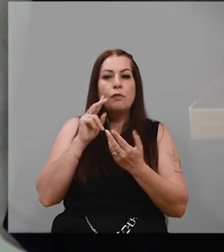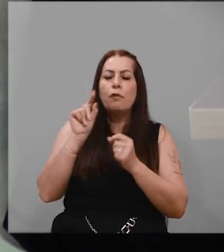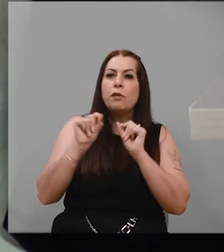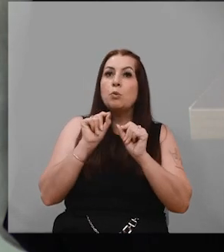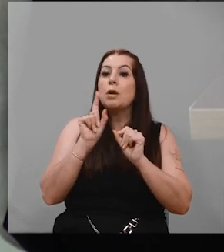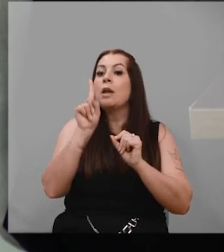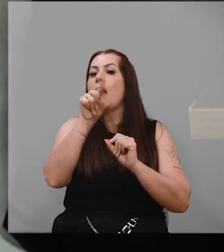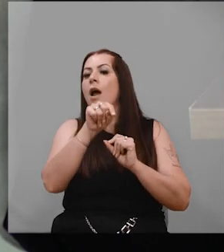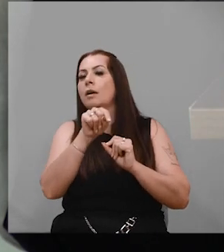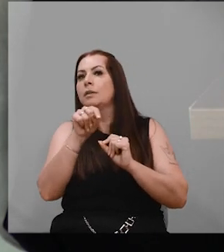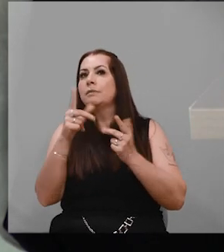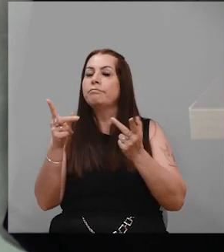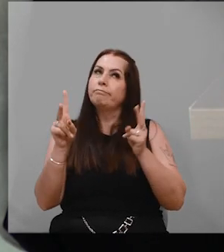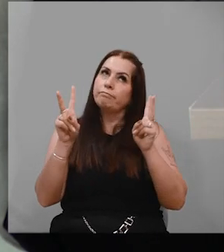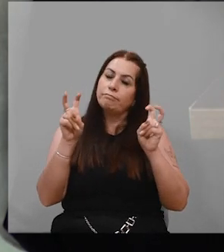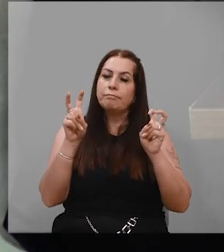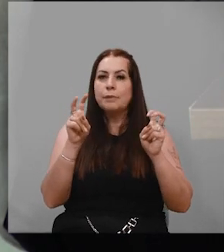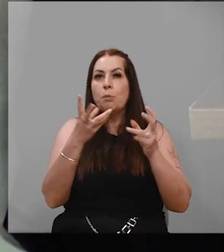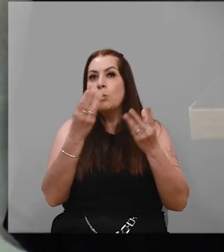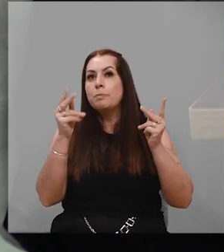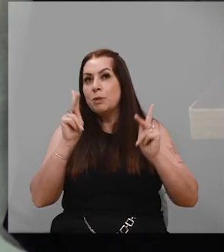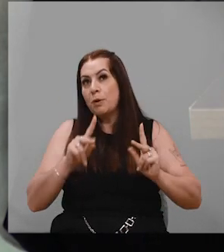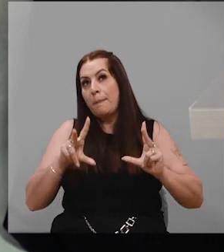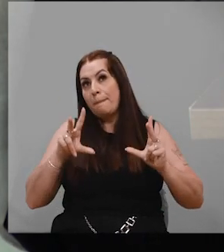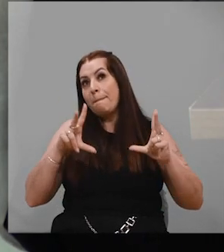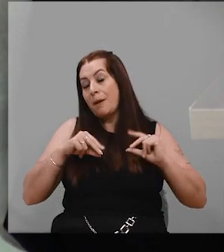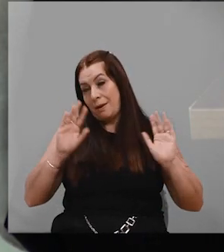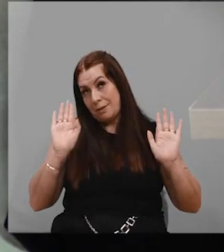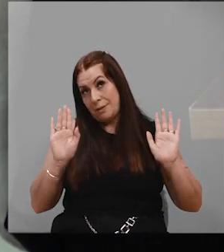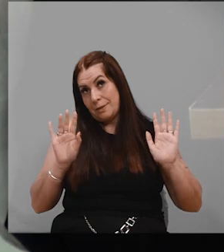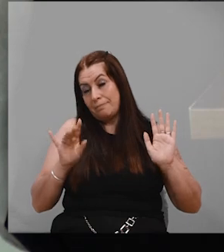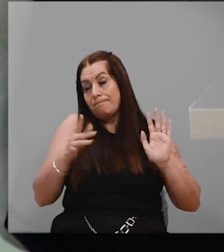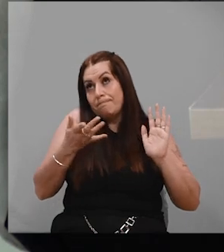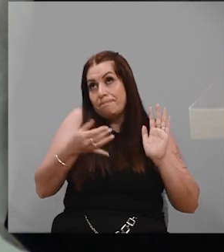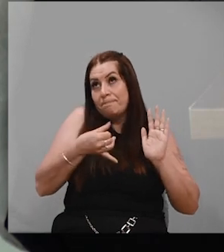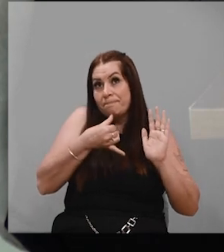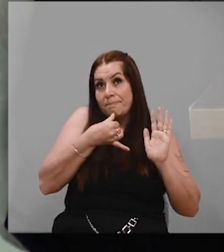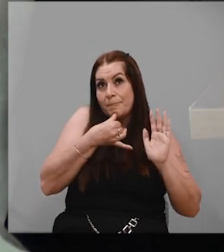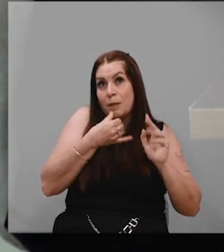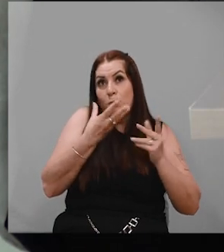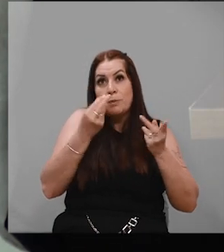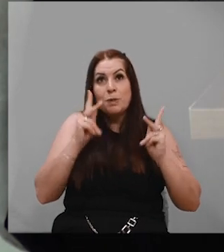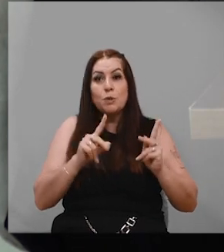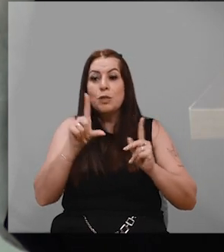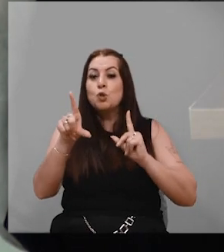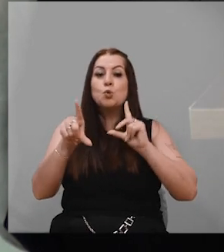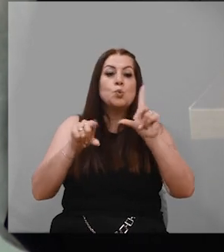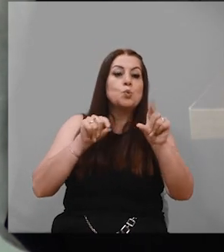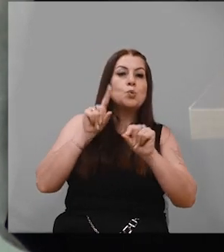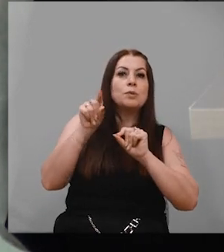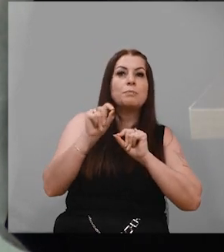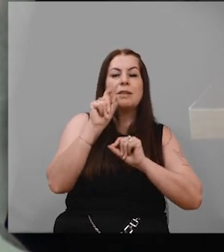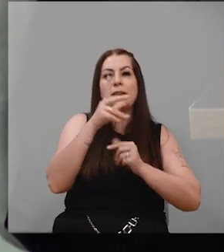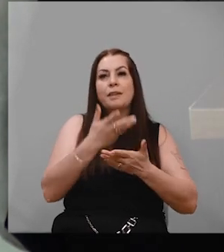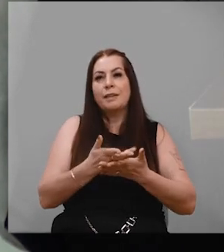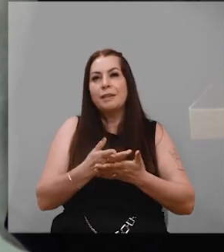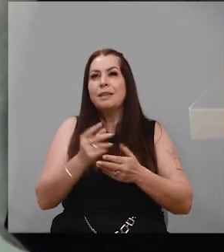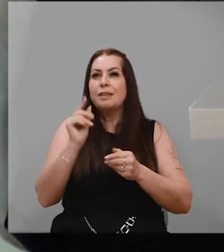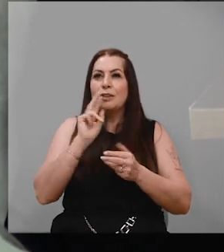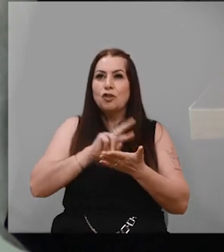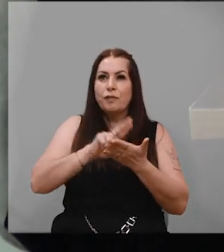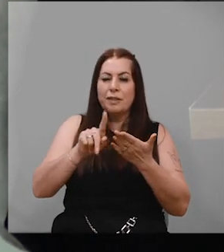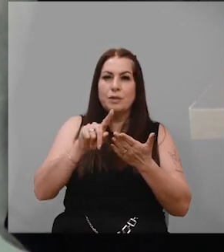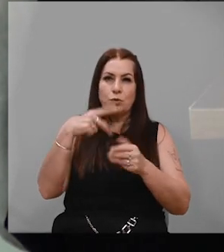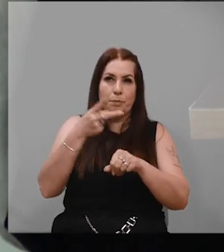vendo quem merece. Porque, na verdade, muitas pessoas merecem, né? Mas, infelizmente, são muitas pessoas, eles acabam selecionando. E também teve diversas